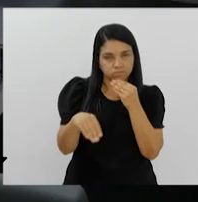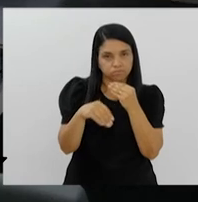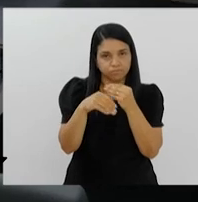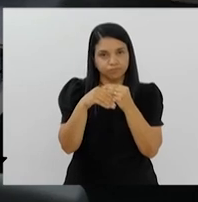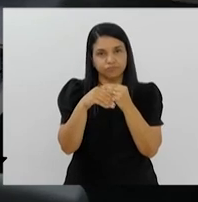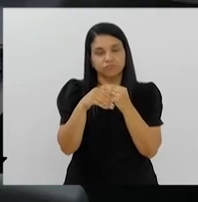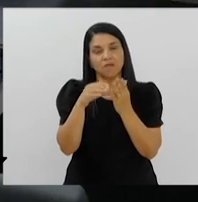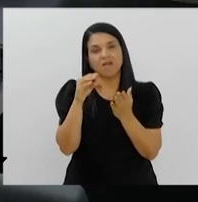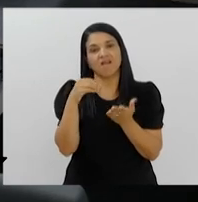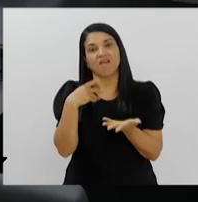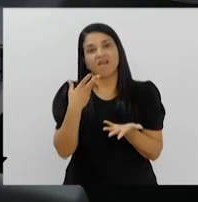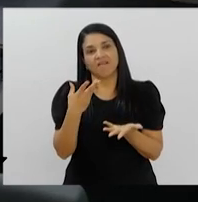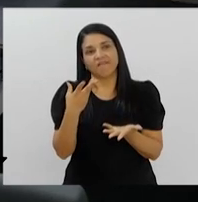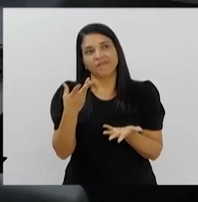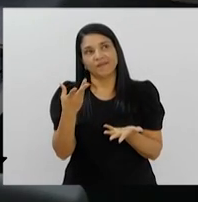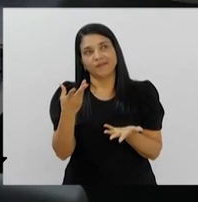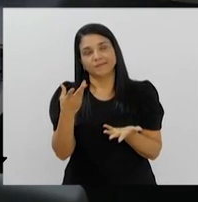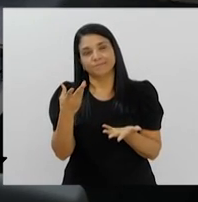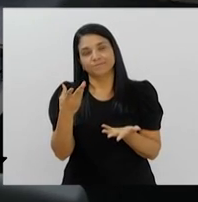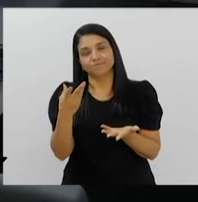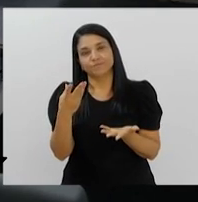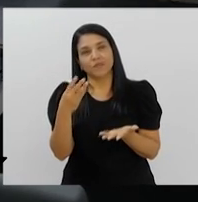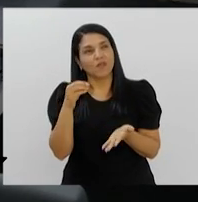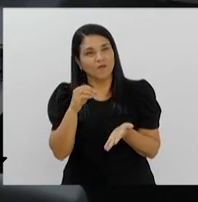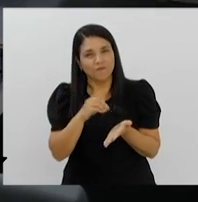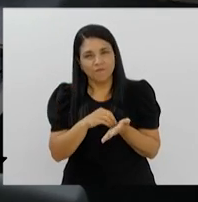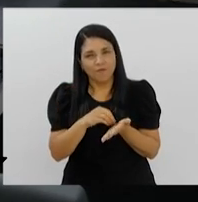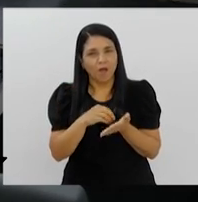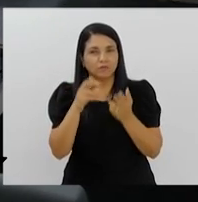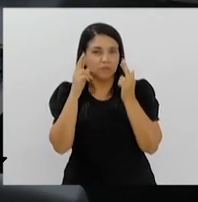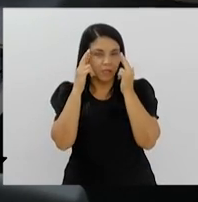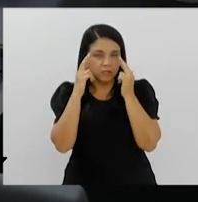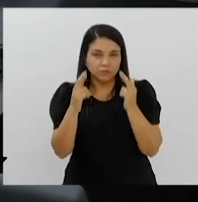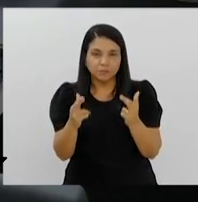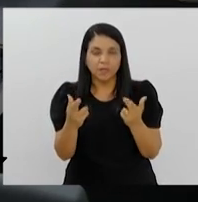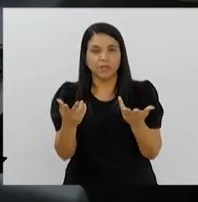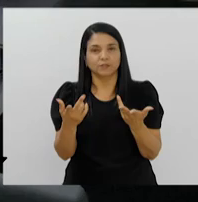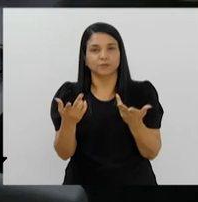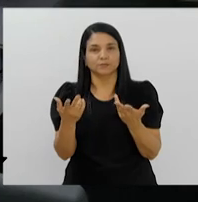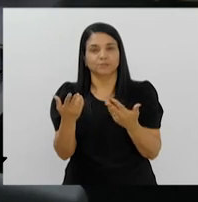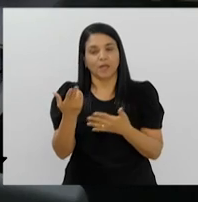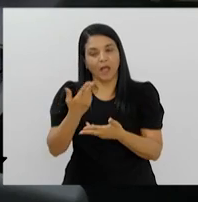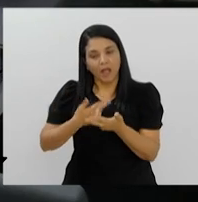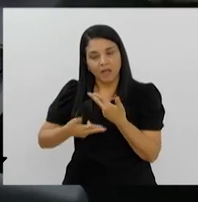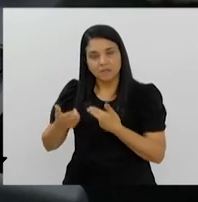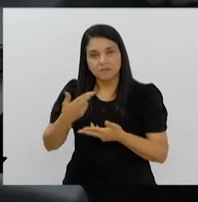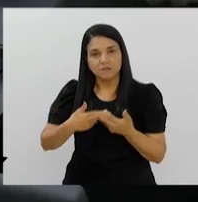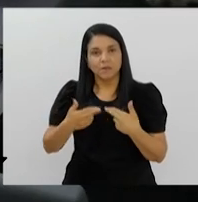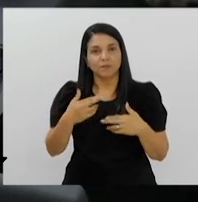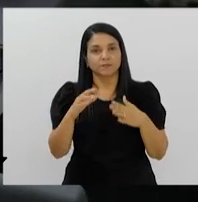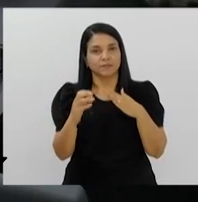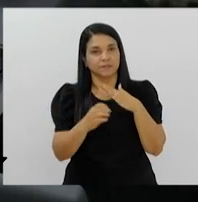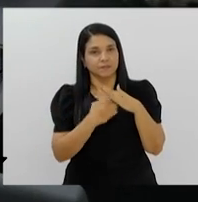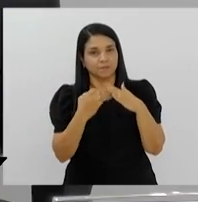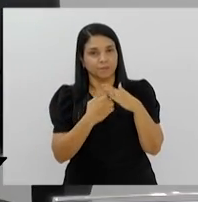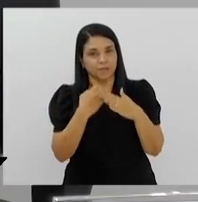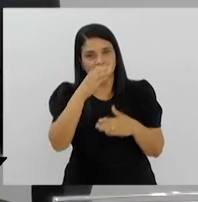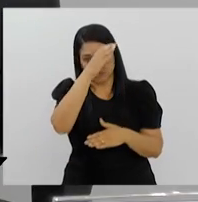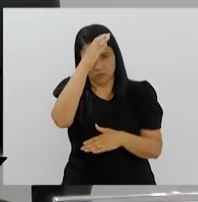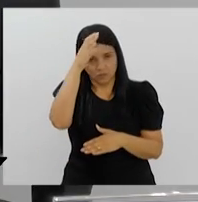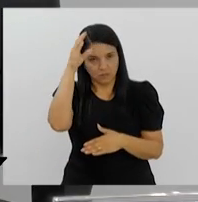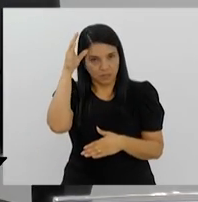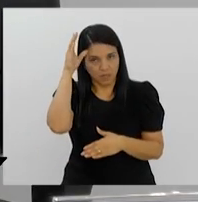a falta de respeito a lei que rege nessa relação das operadores com os seus